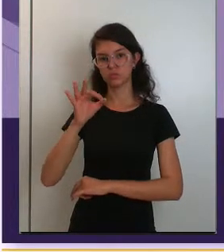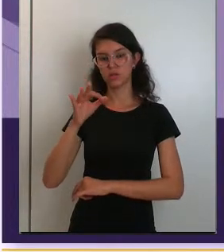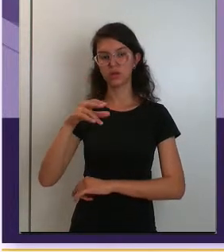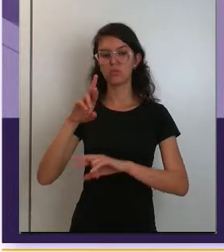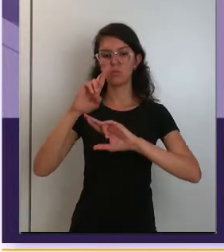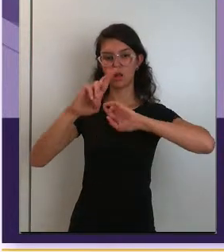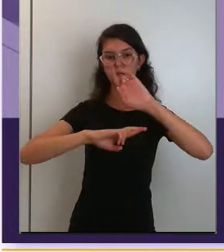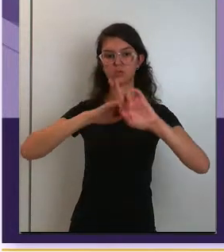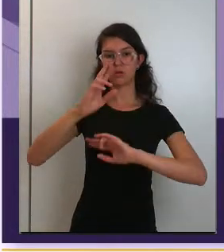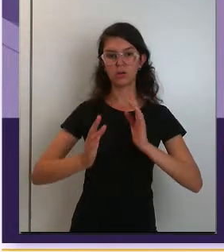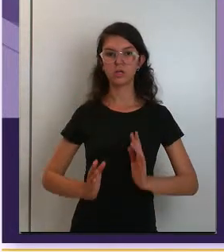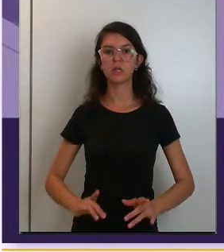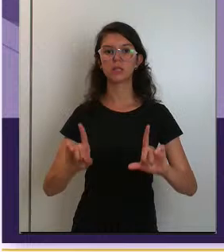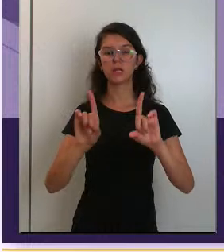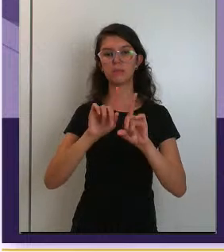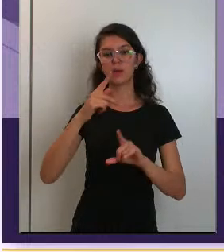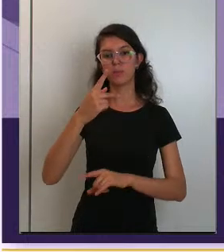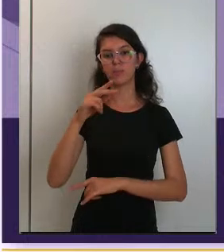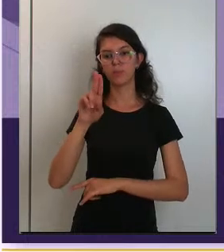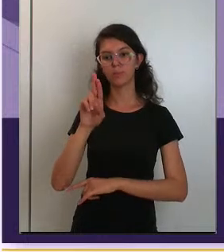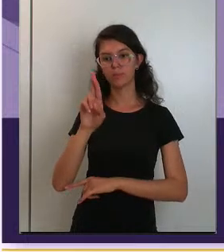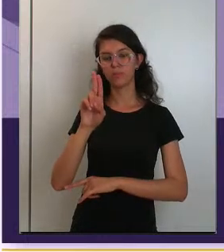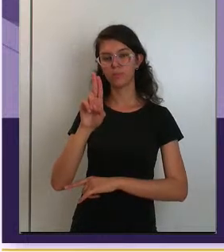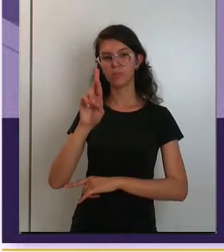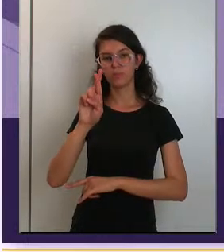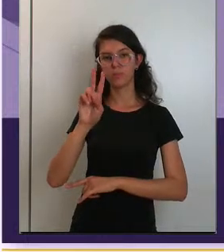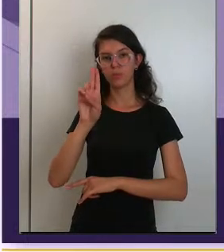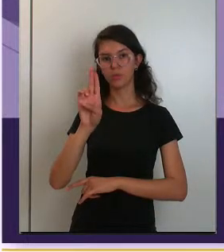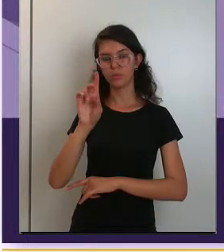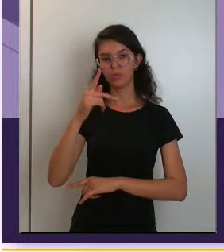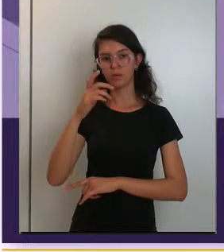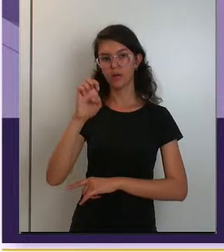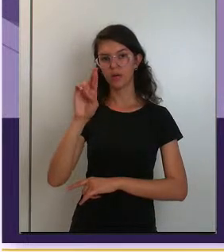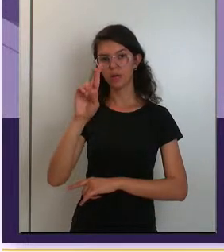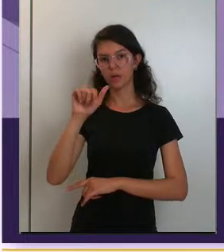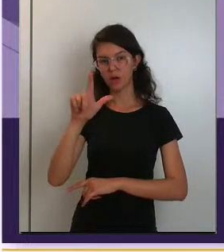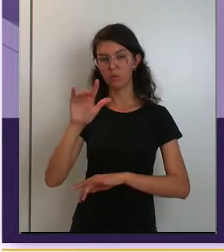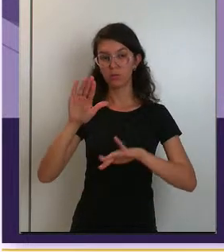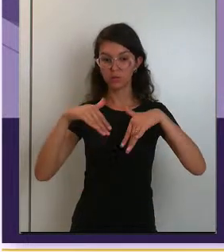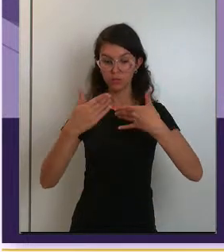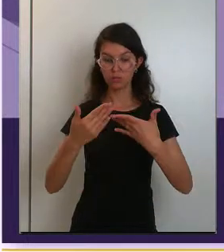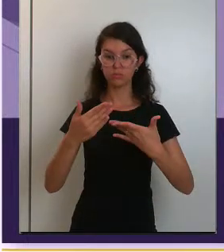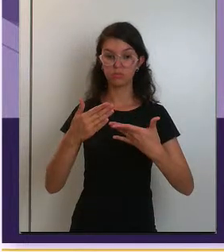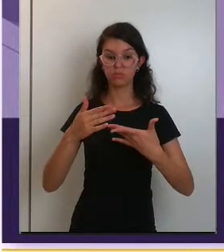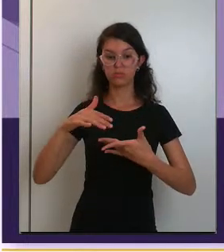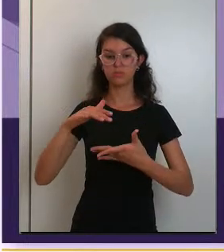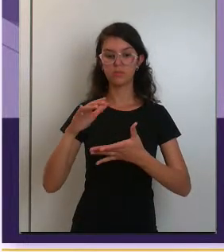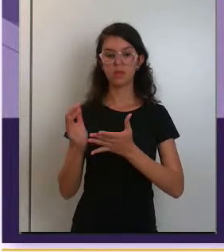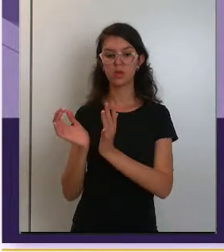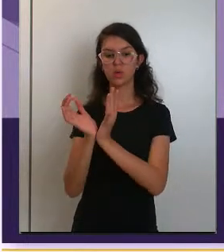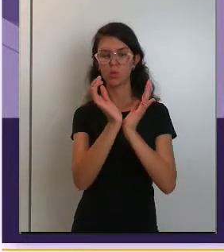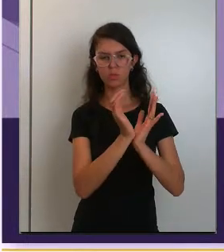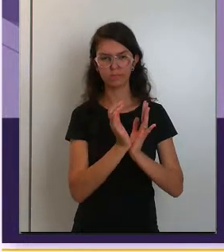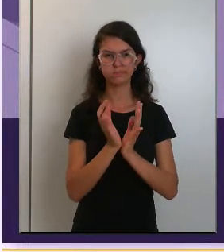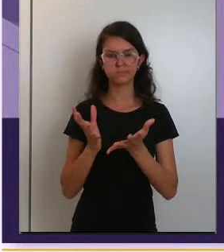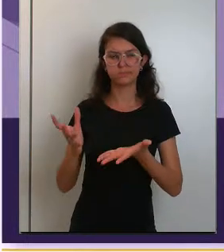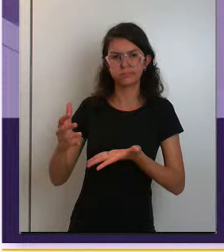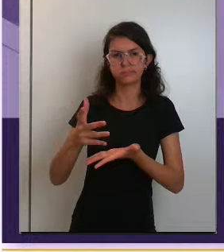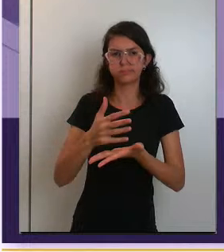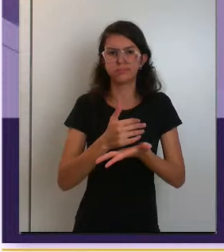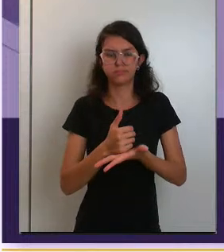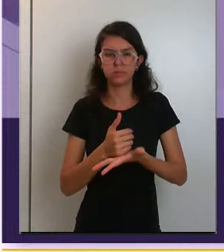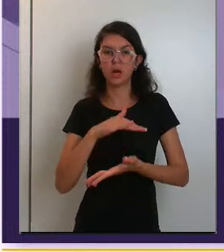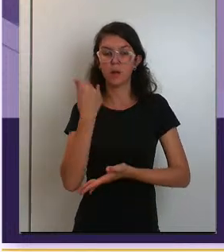período puerperal. E aí, incluindo aí nesse conjunto aí que abarca a quase totalidade dos óbitos